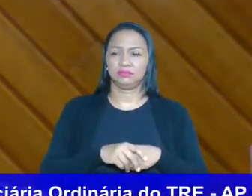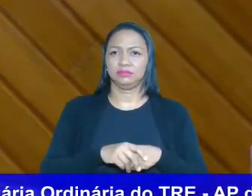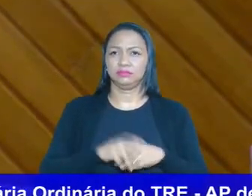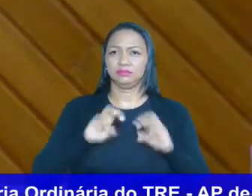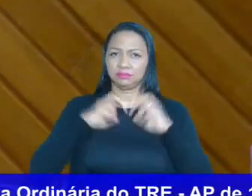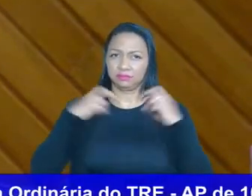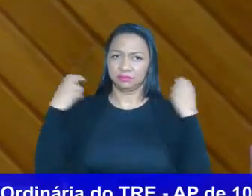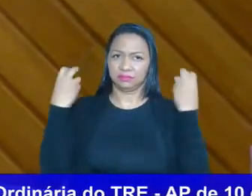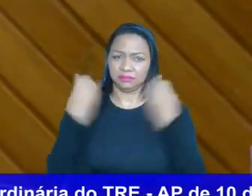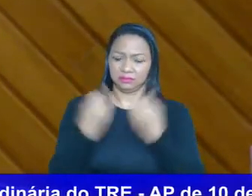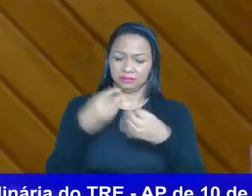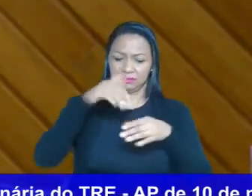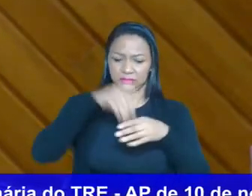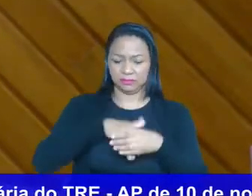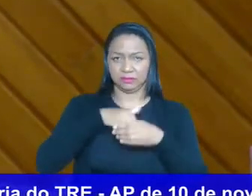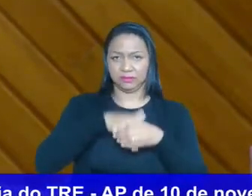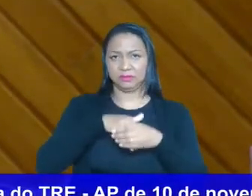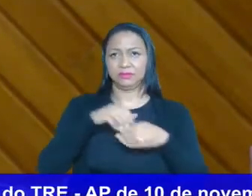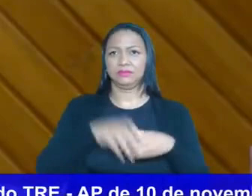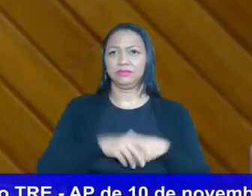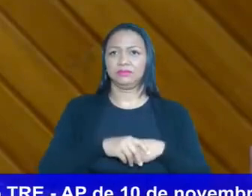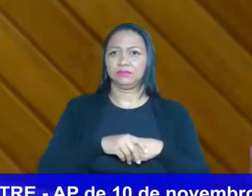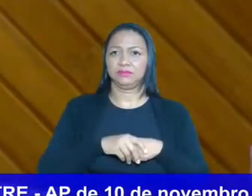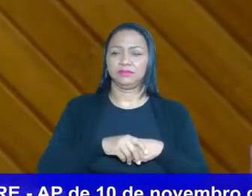nobres juízes eleitorais.